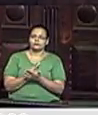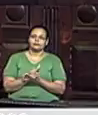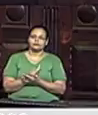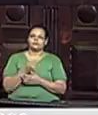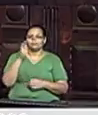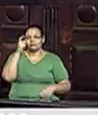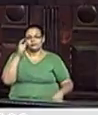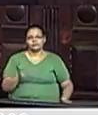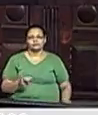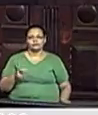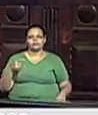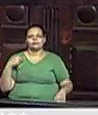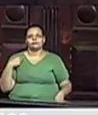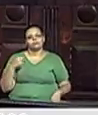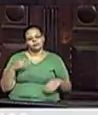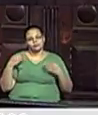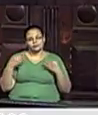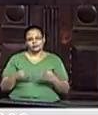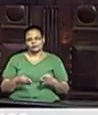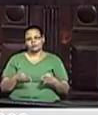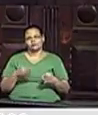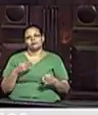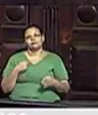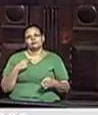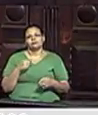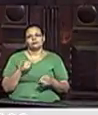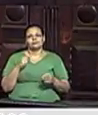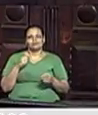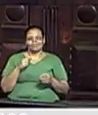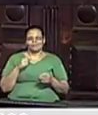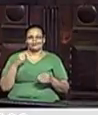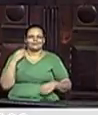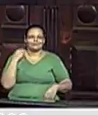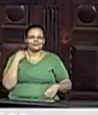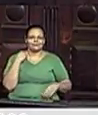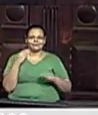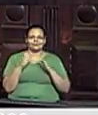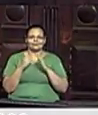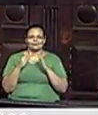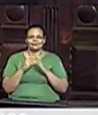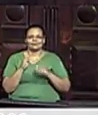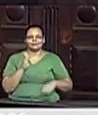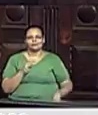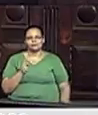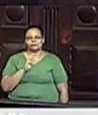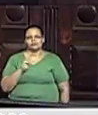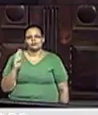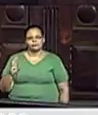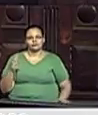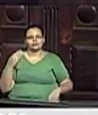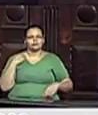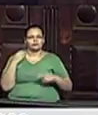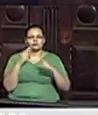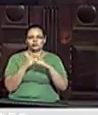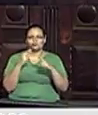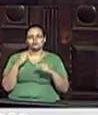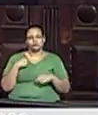que interesse serve efetivamente o desmonte do Banco do Brasil e da Caixa Econômica Federal. Era isso, senhora presidenta.